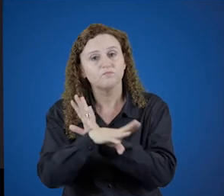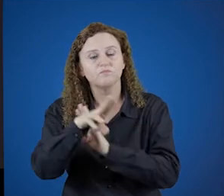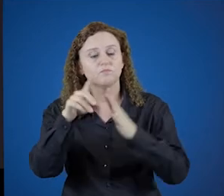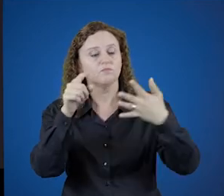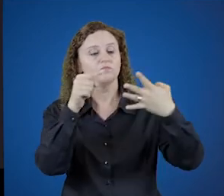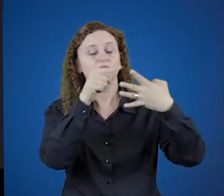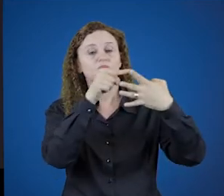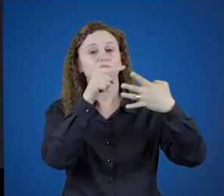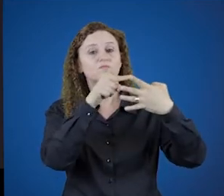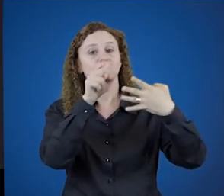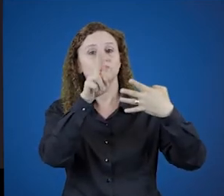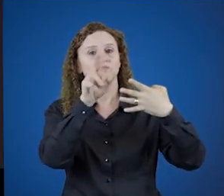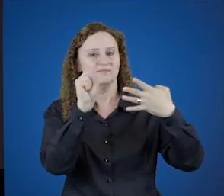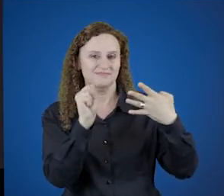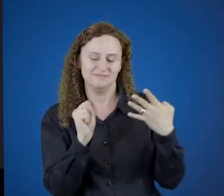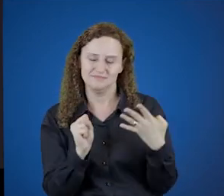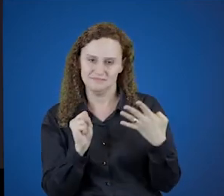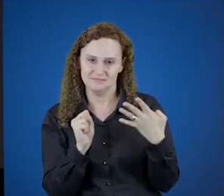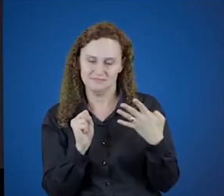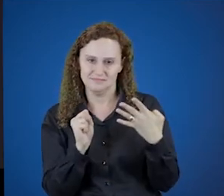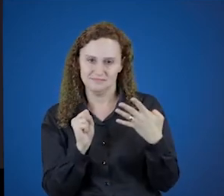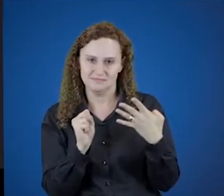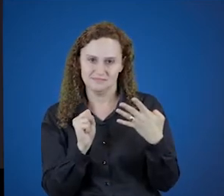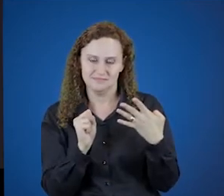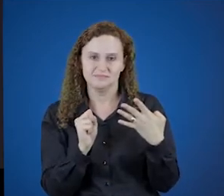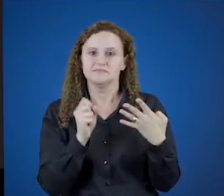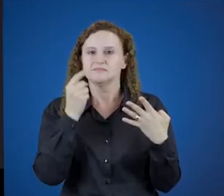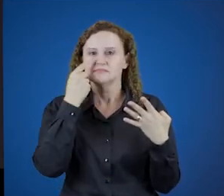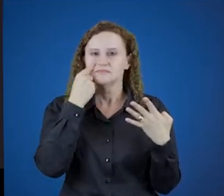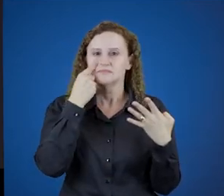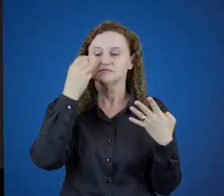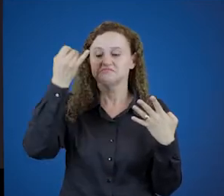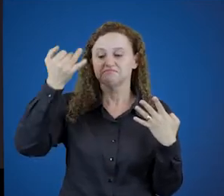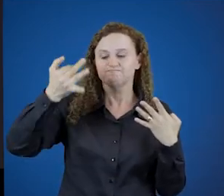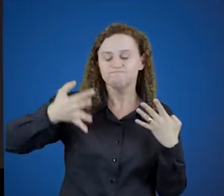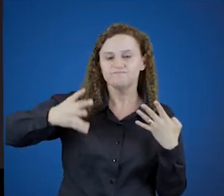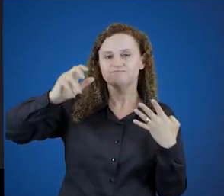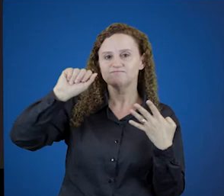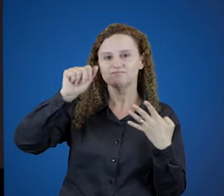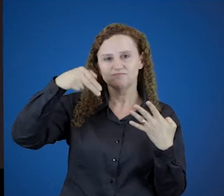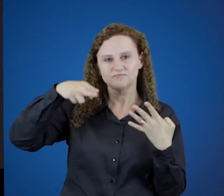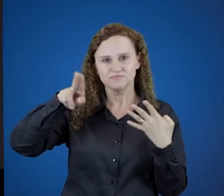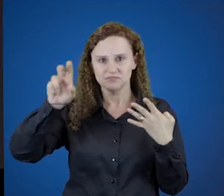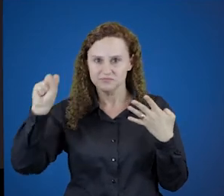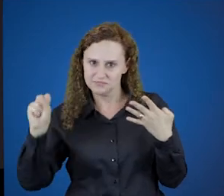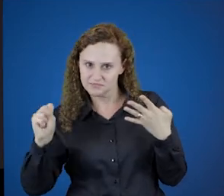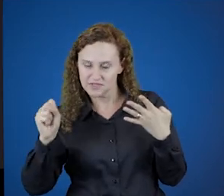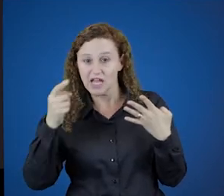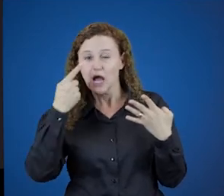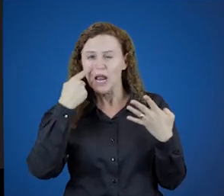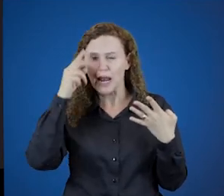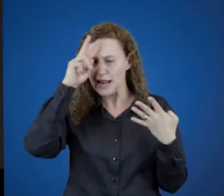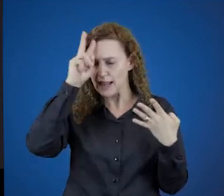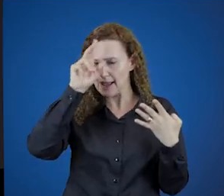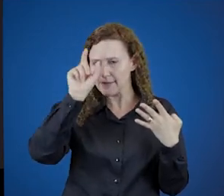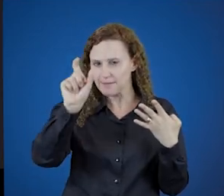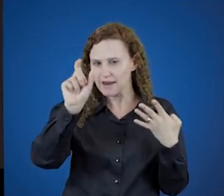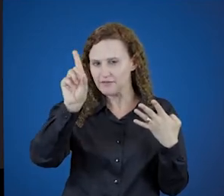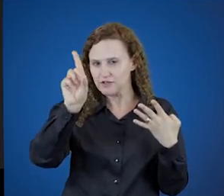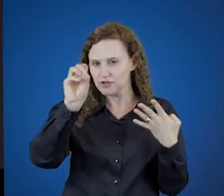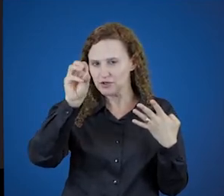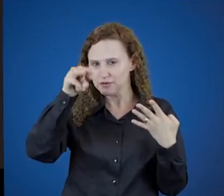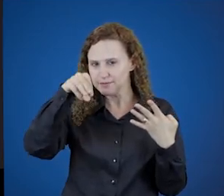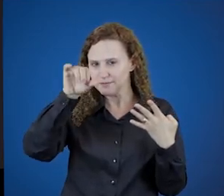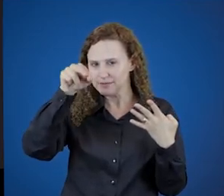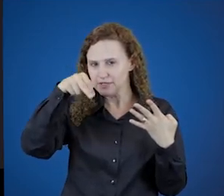terminarem os declina como anos os peguei a palavra do menos lado